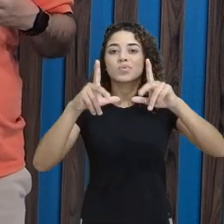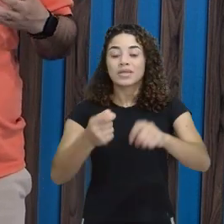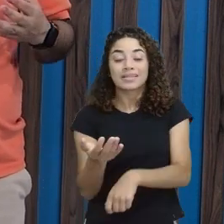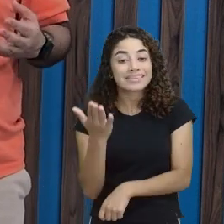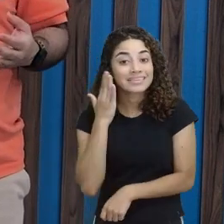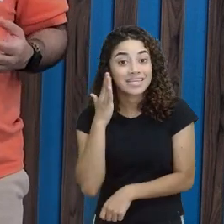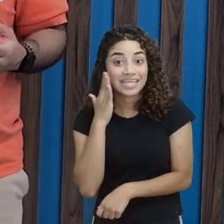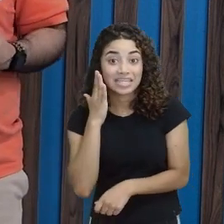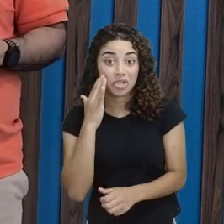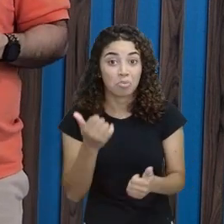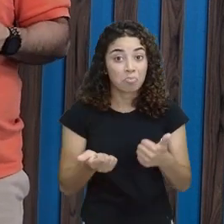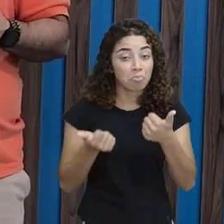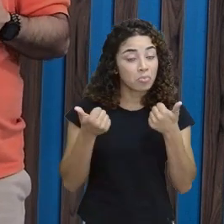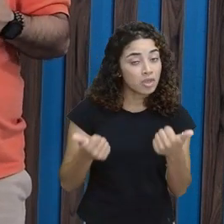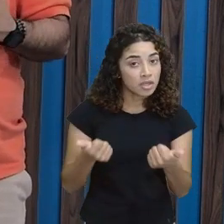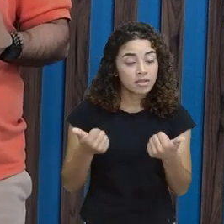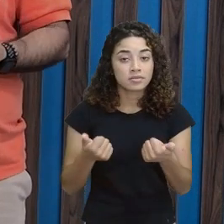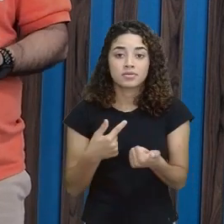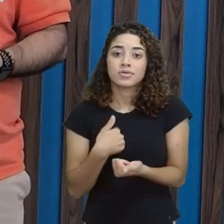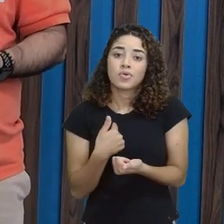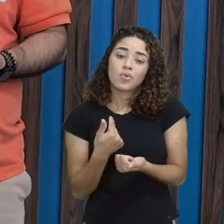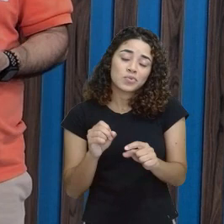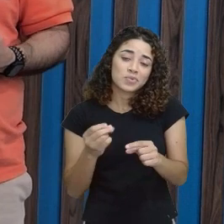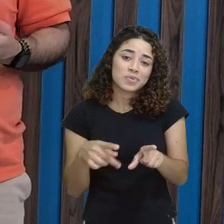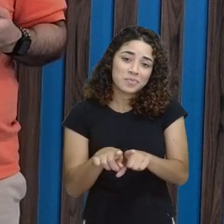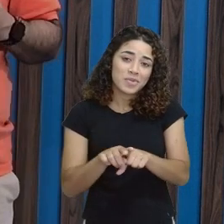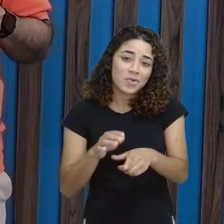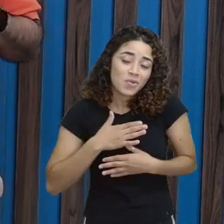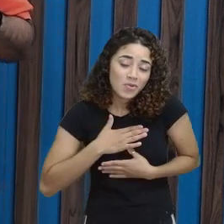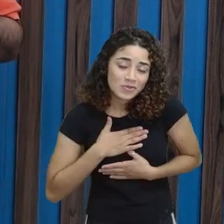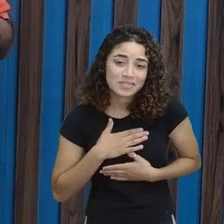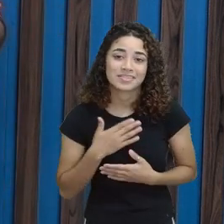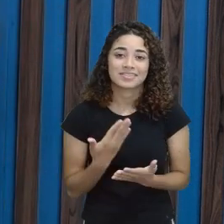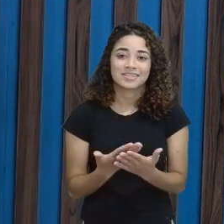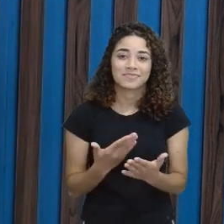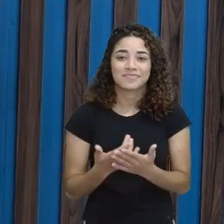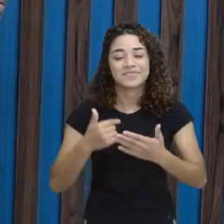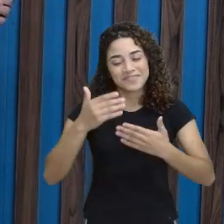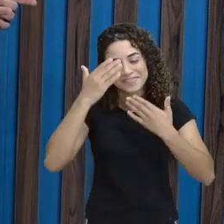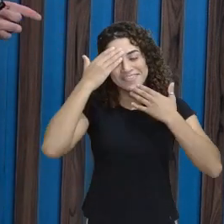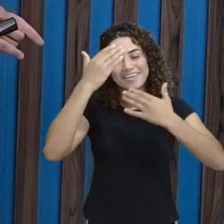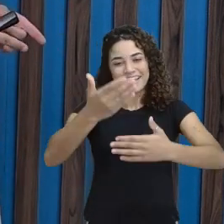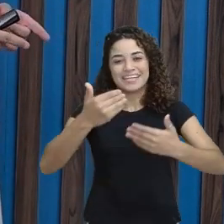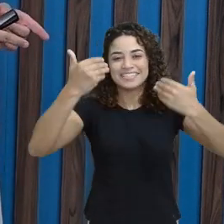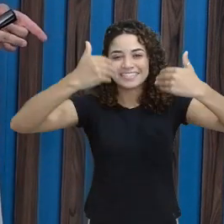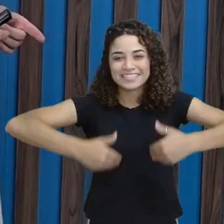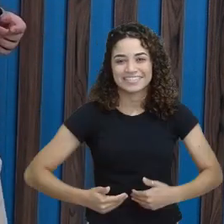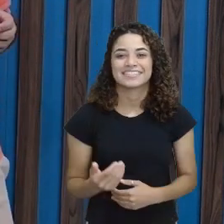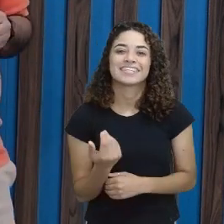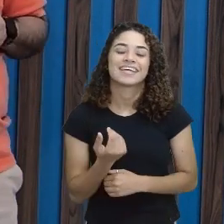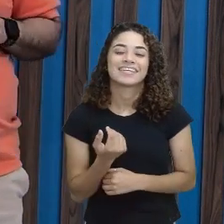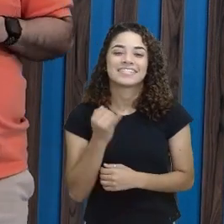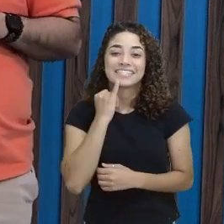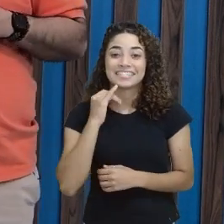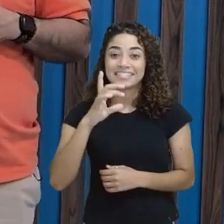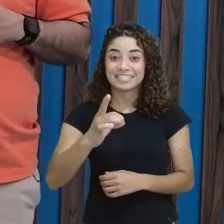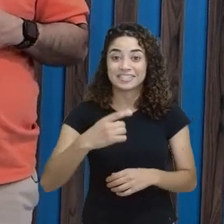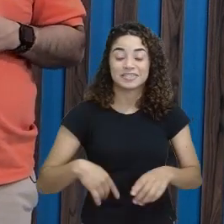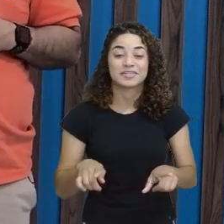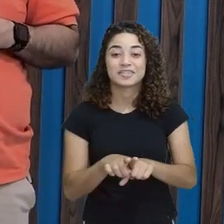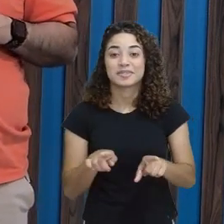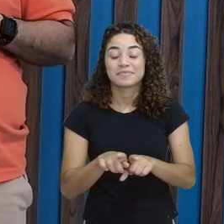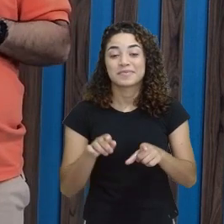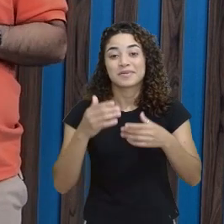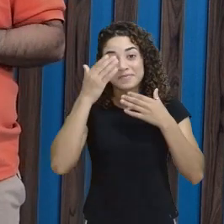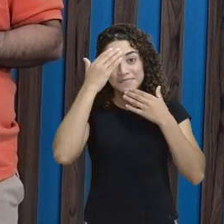tenham entendido e gostado da aula. Agradecer a Kelly, agradecer